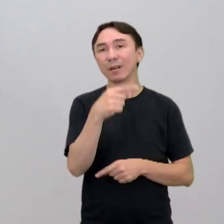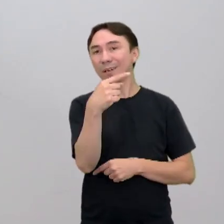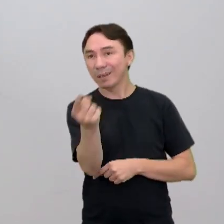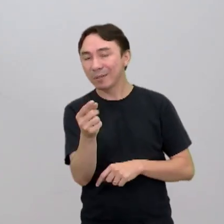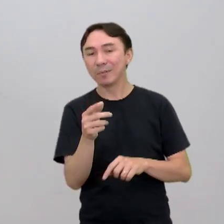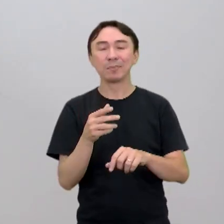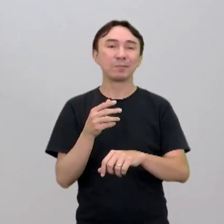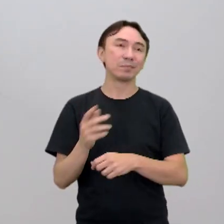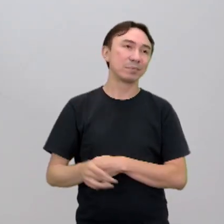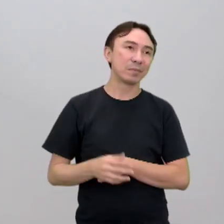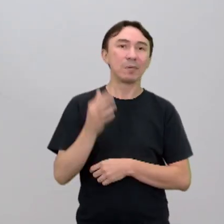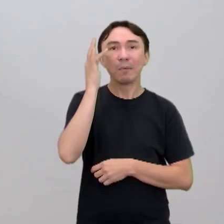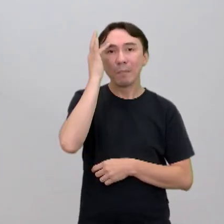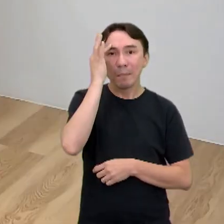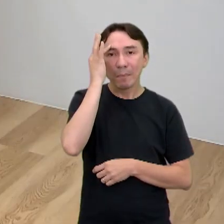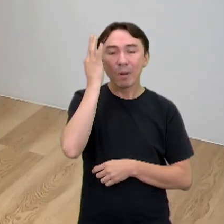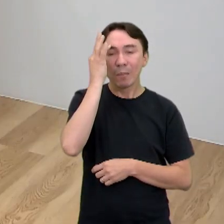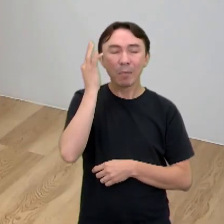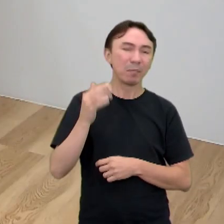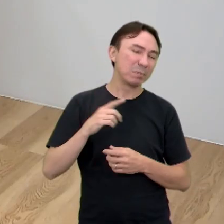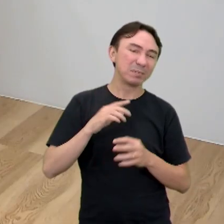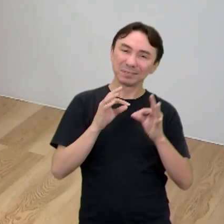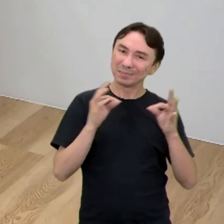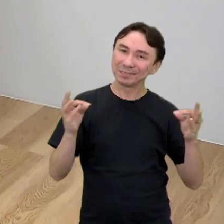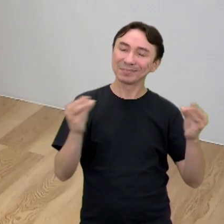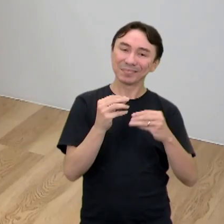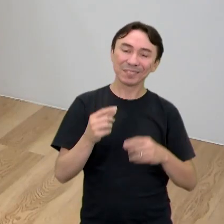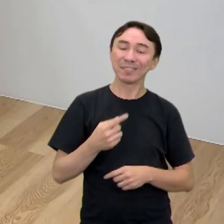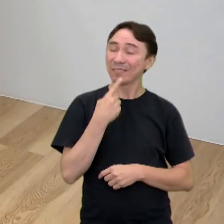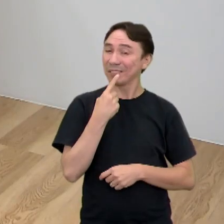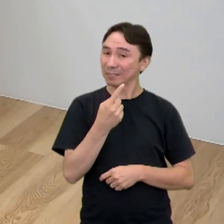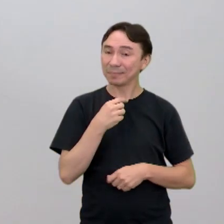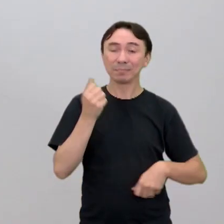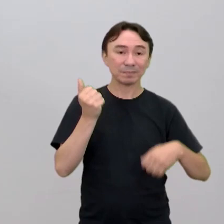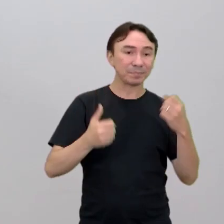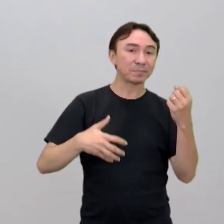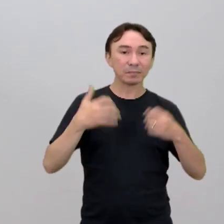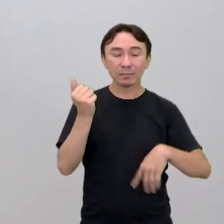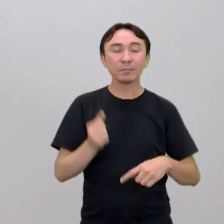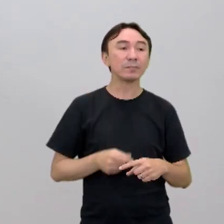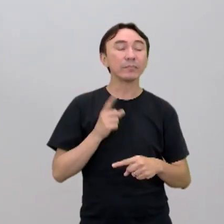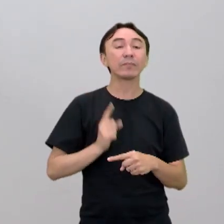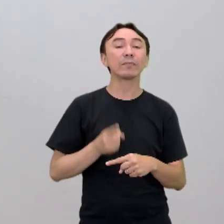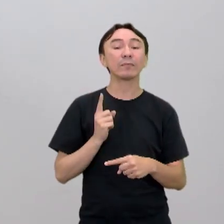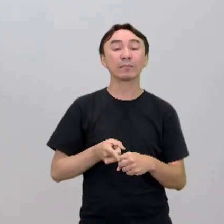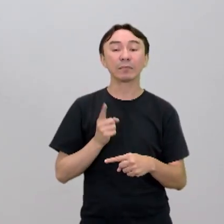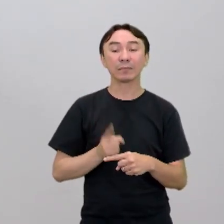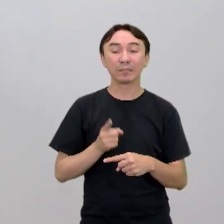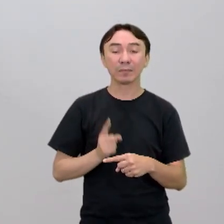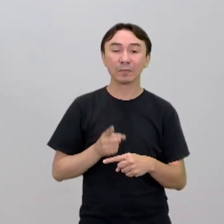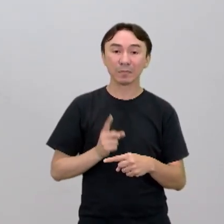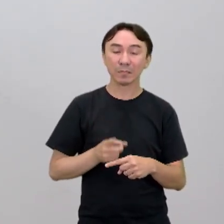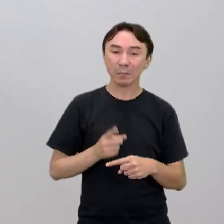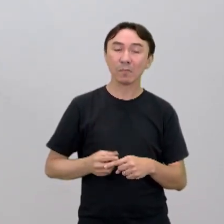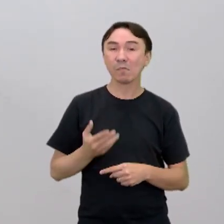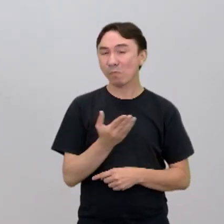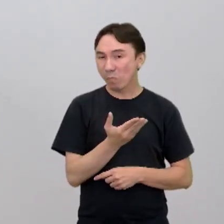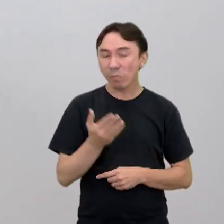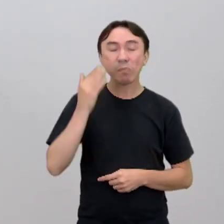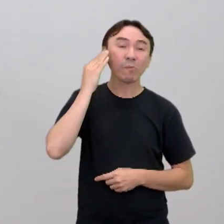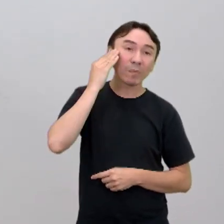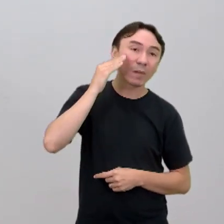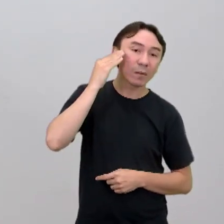falando no Observatório Internacional, né? E aí o tempo todo. Por quê? Porque é para entender que cada um